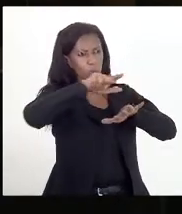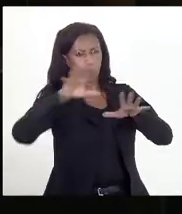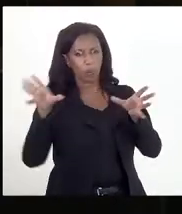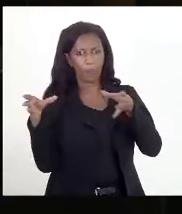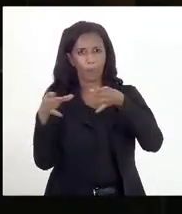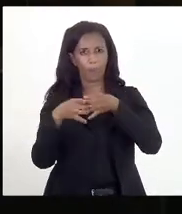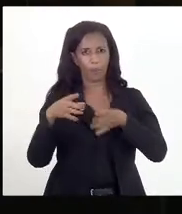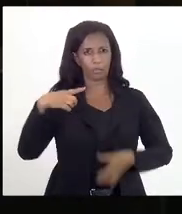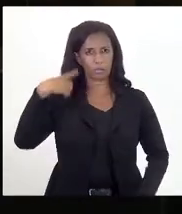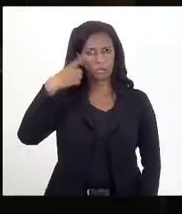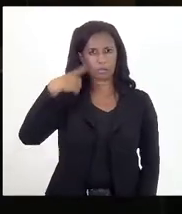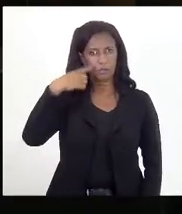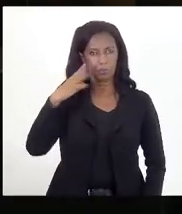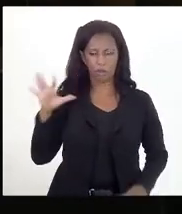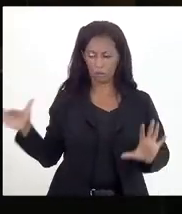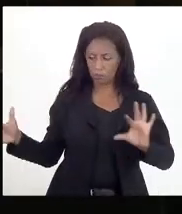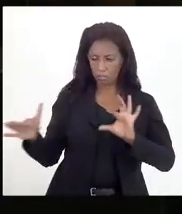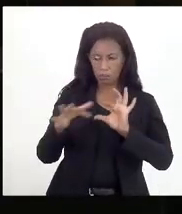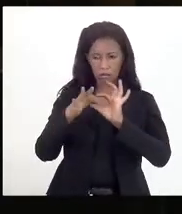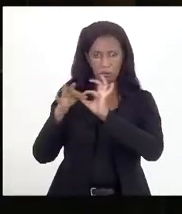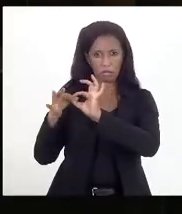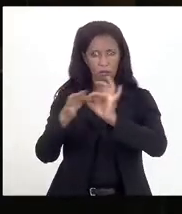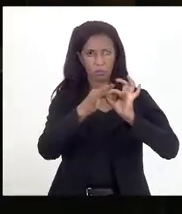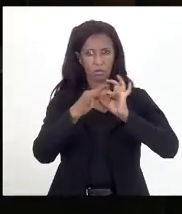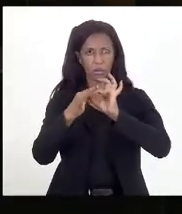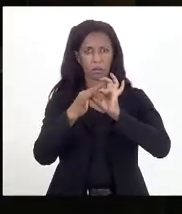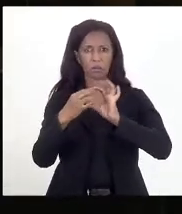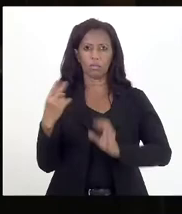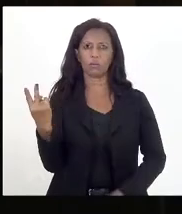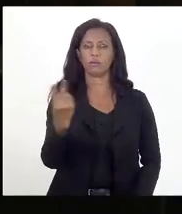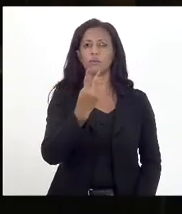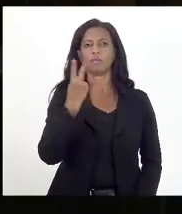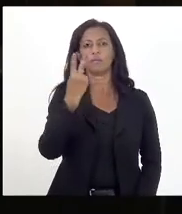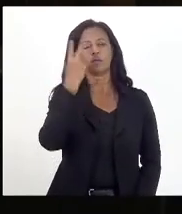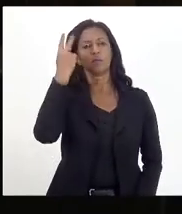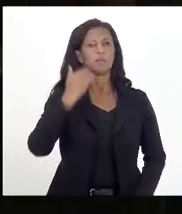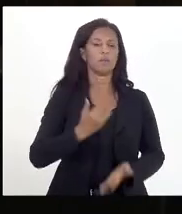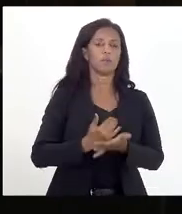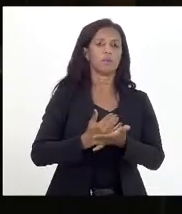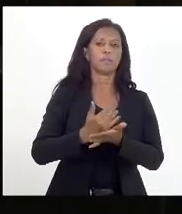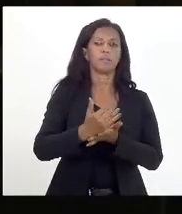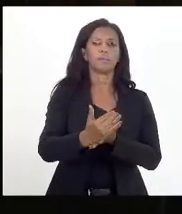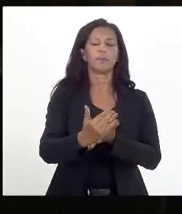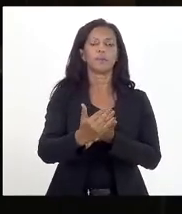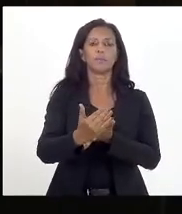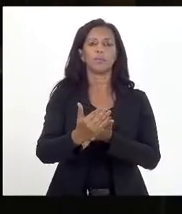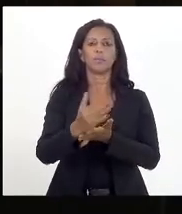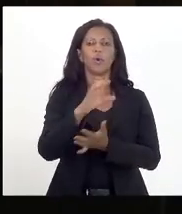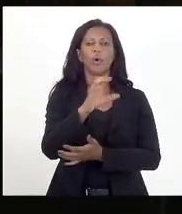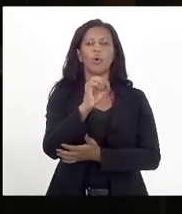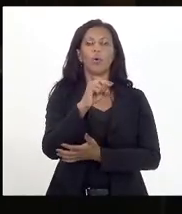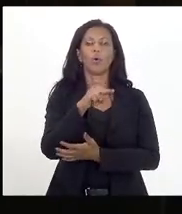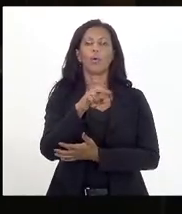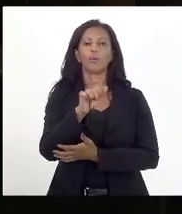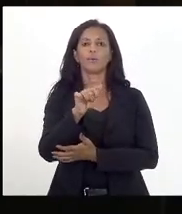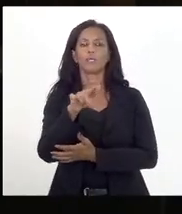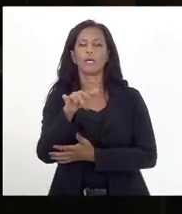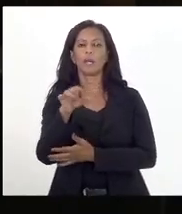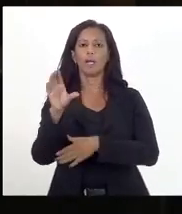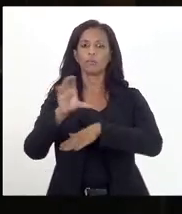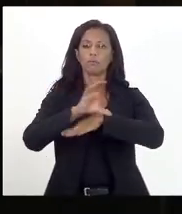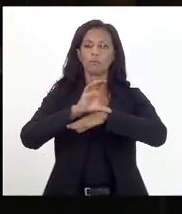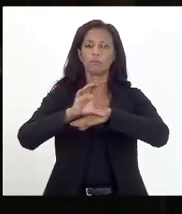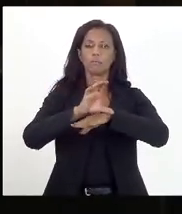direito Unidos em todos os valores e princípios consagrados na Constituição